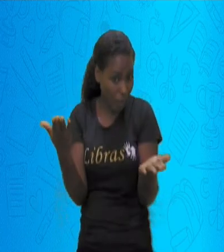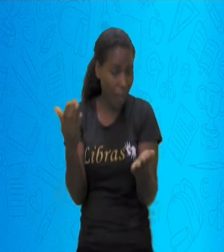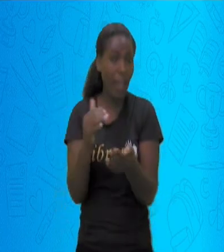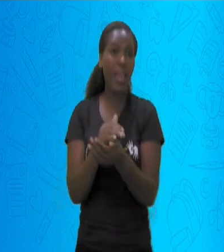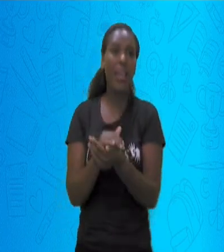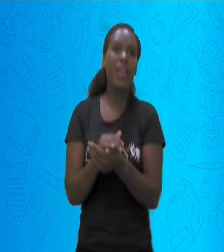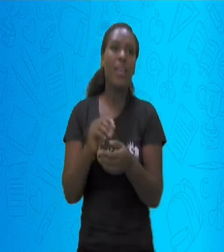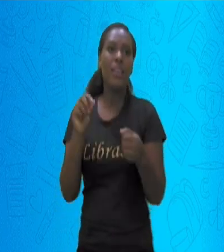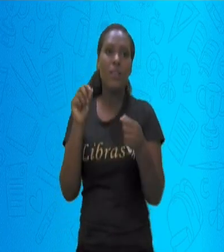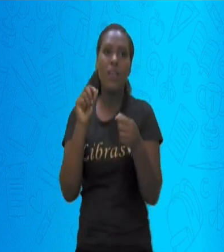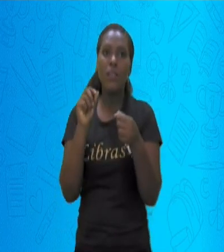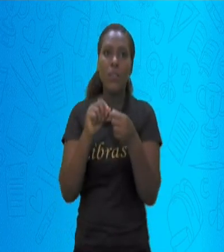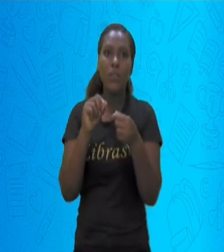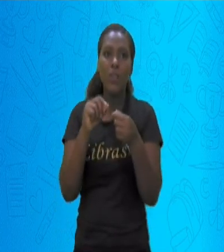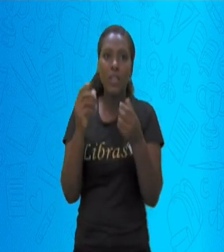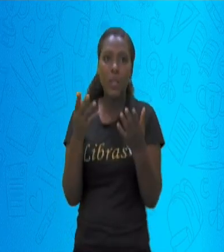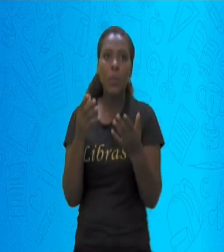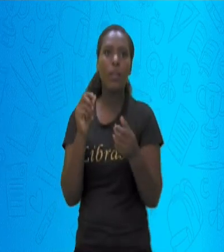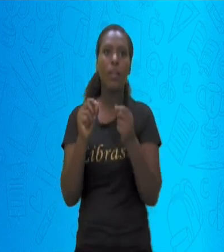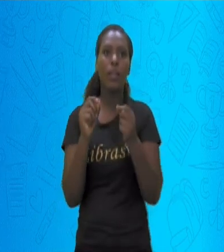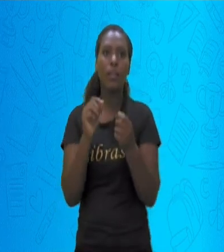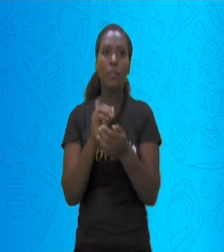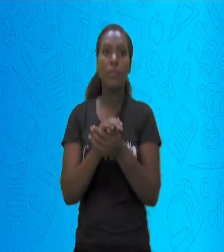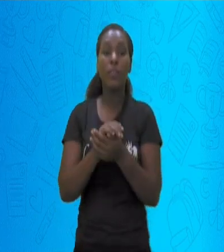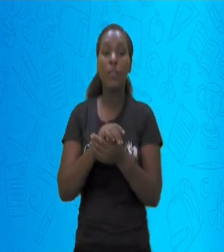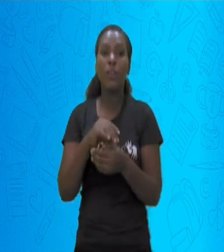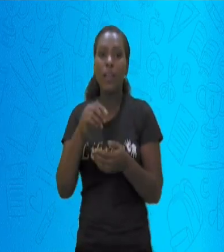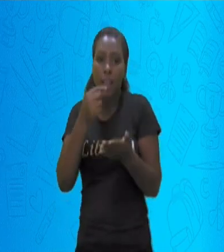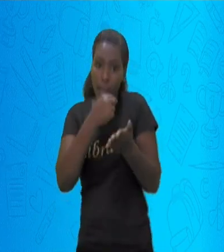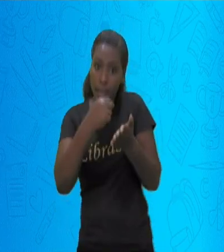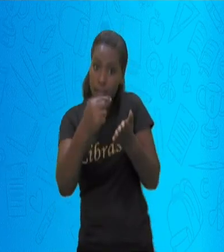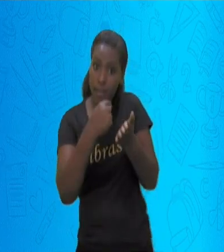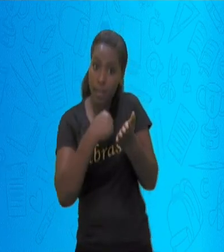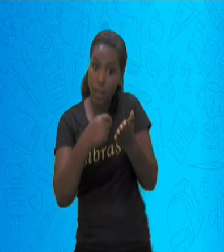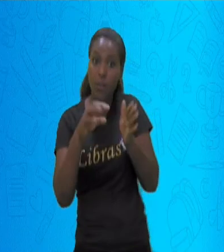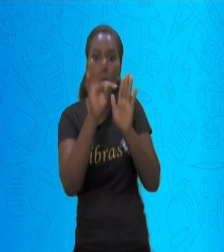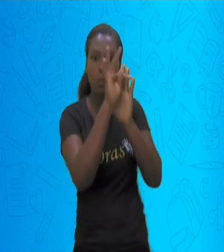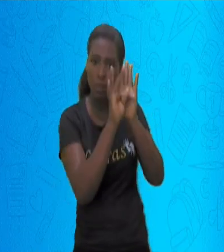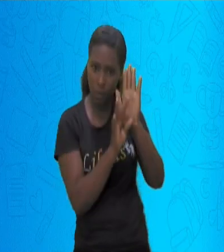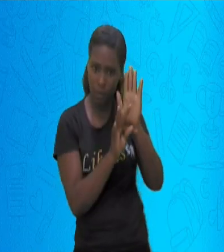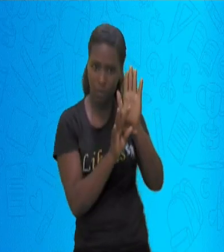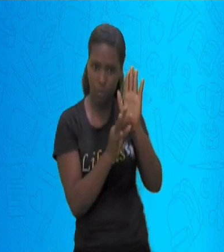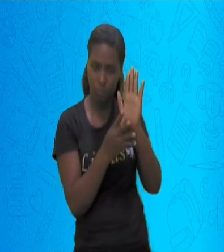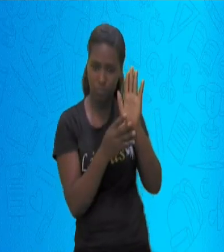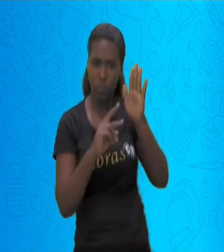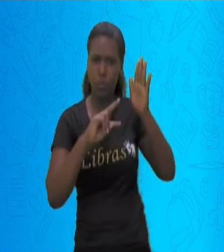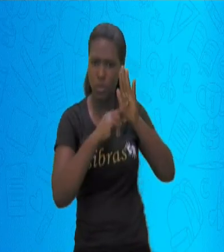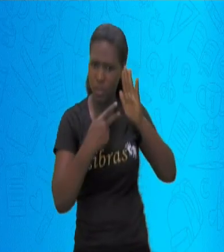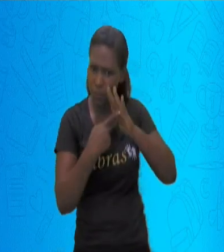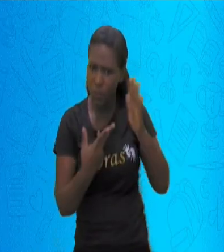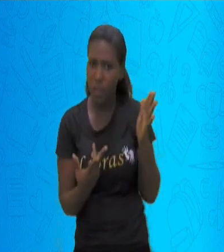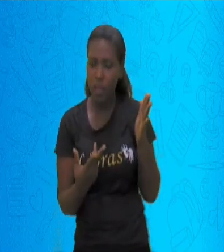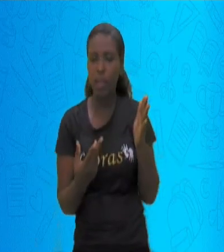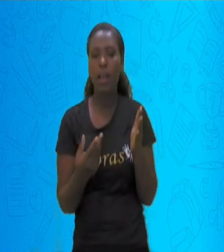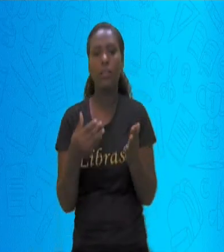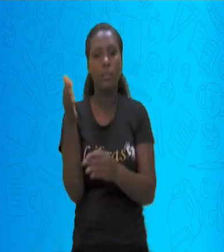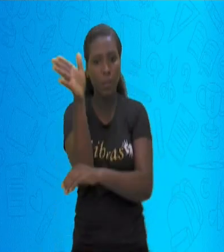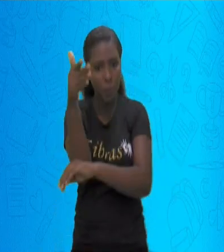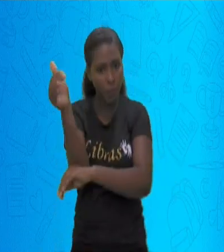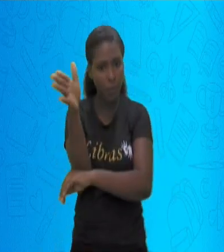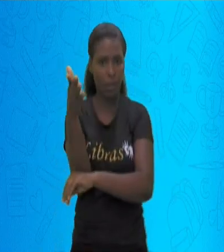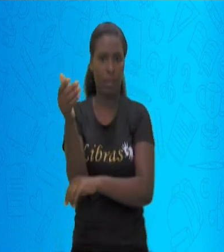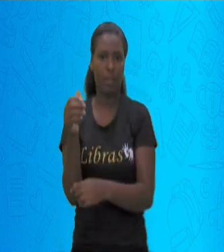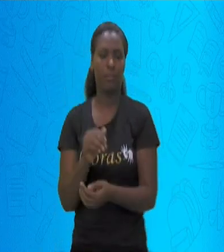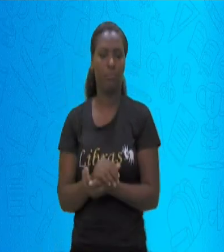dessa atividade é entender o significado que essa bandeira tem Então, por exemplo, se você tem um time da sua